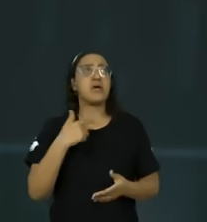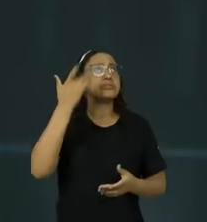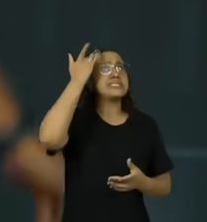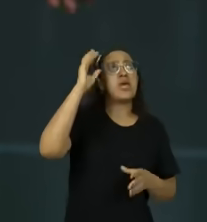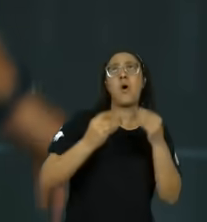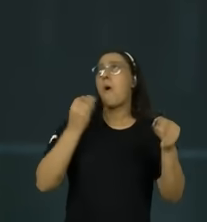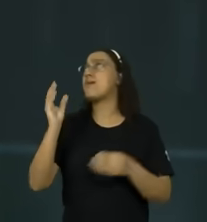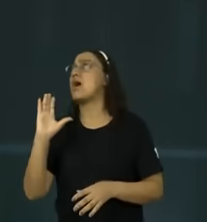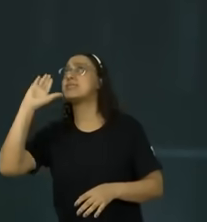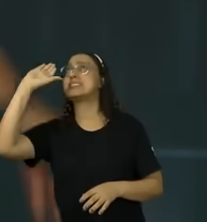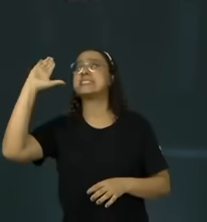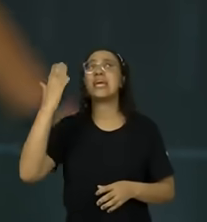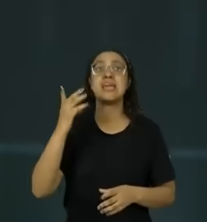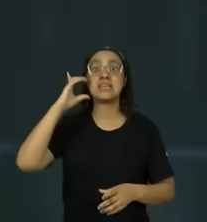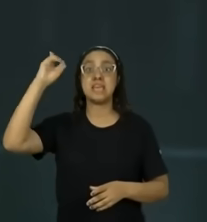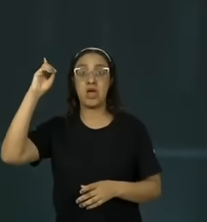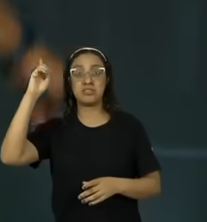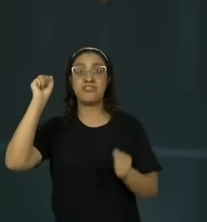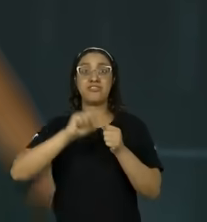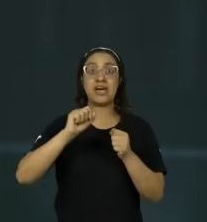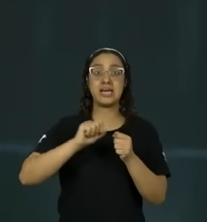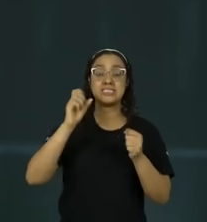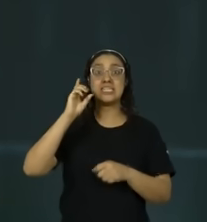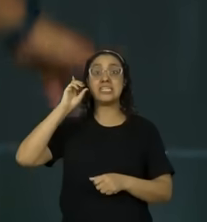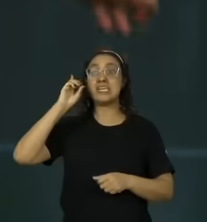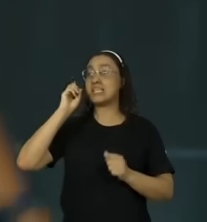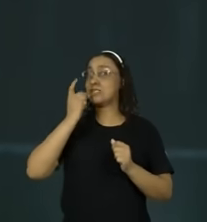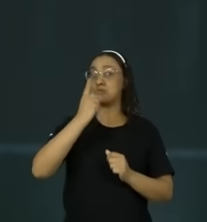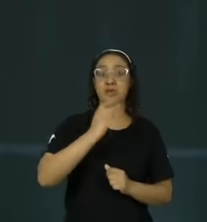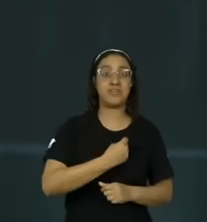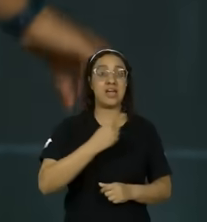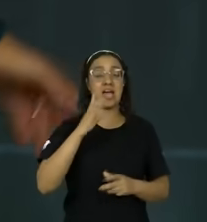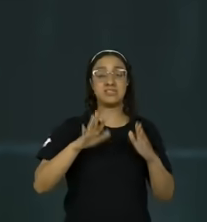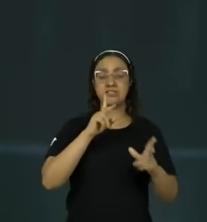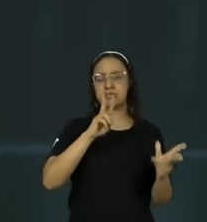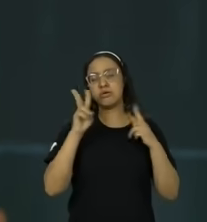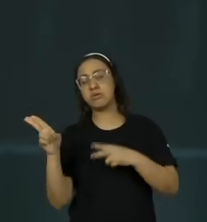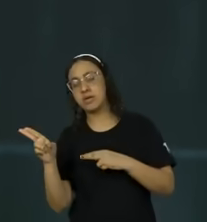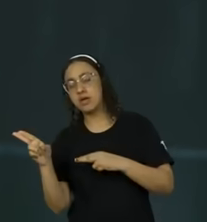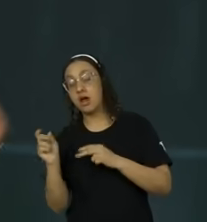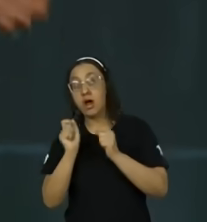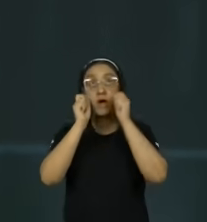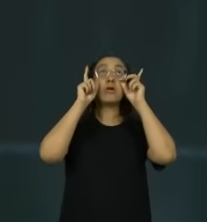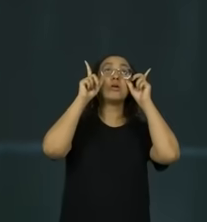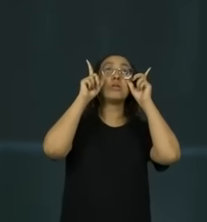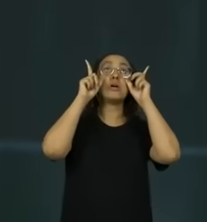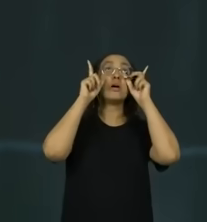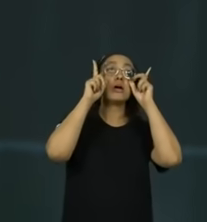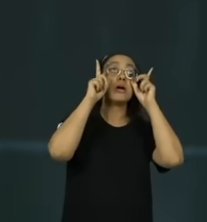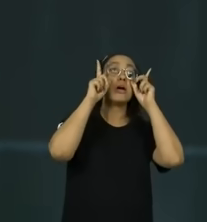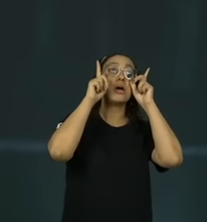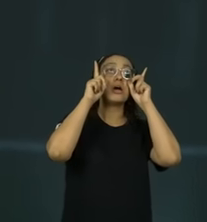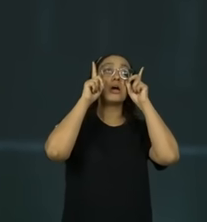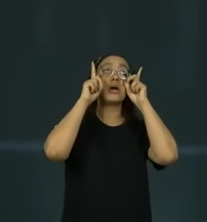não dá para colocar no livro. Você só é movido por isso, você se move, você acorda pensando nisso, você dorme pensando nisso. E o que que fazem com você? Jogam você no